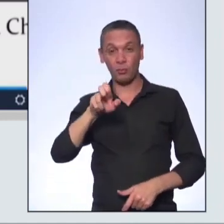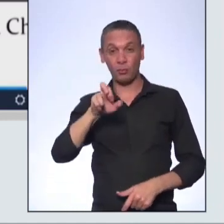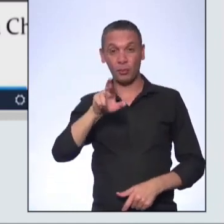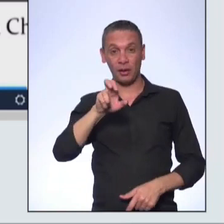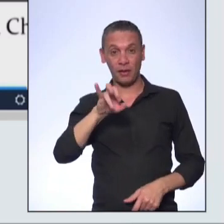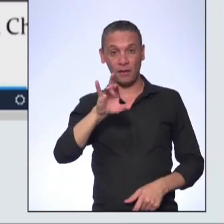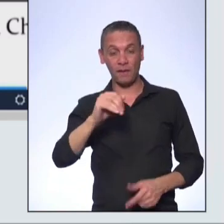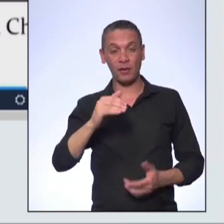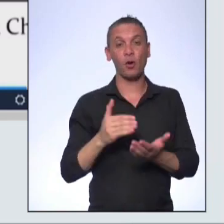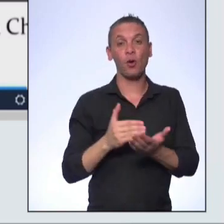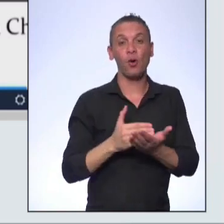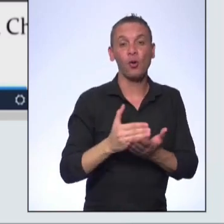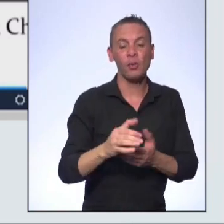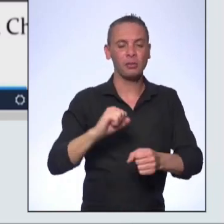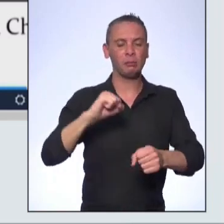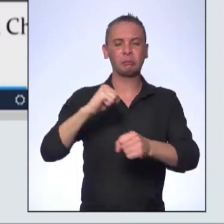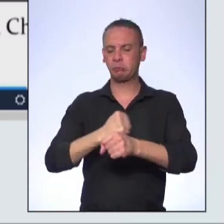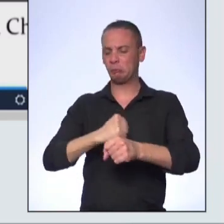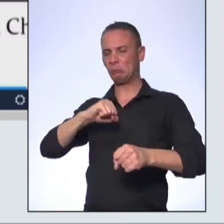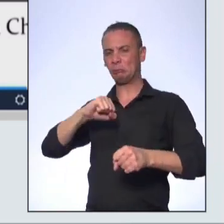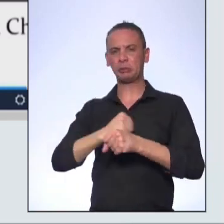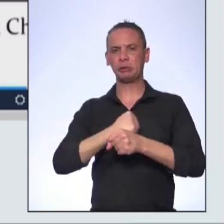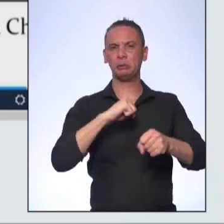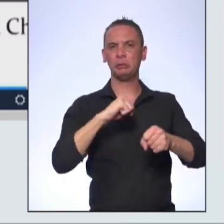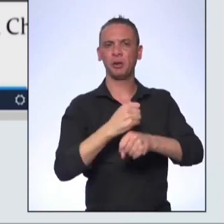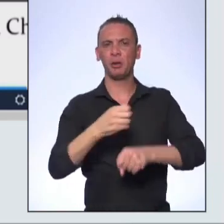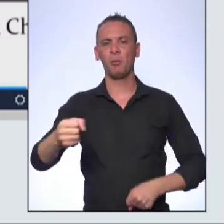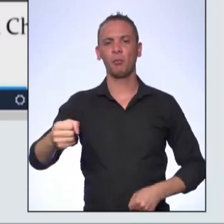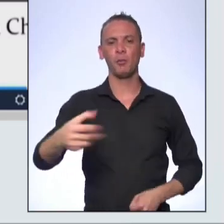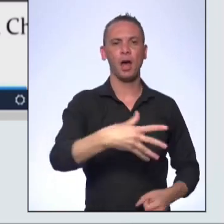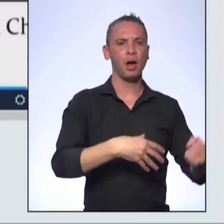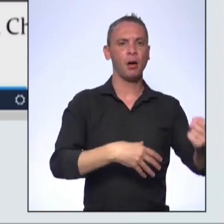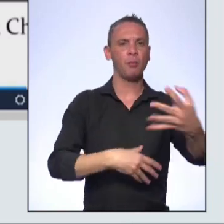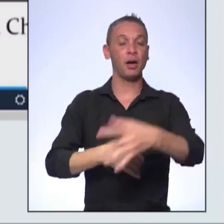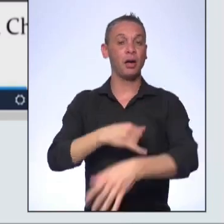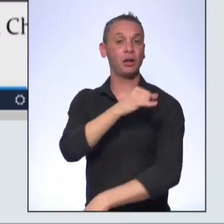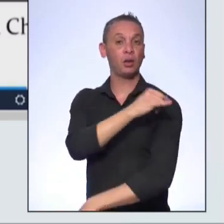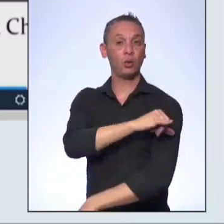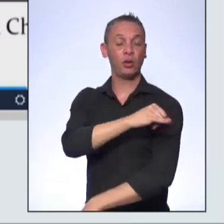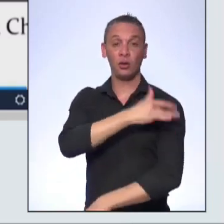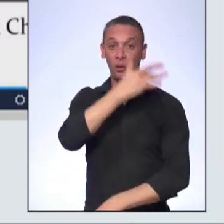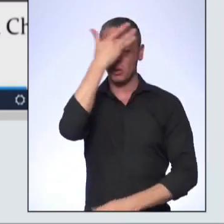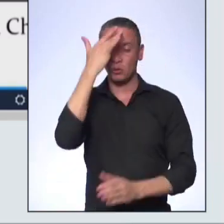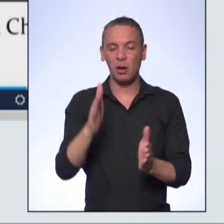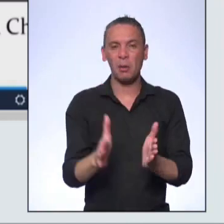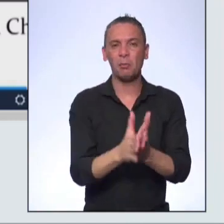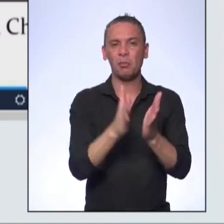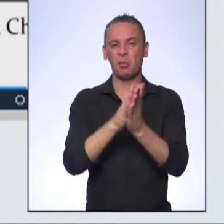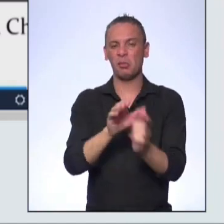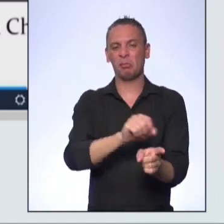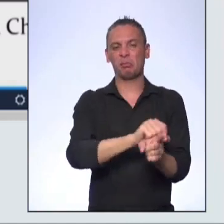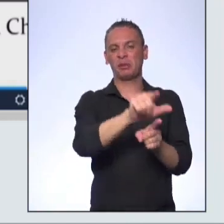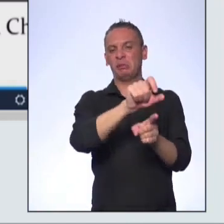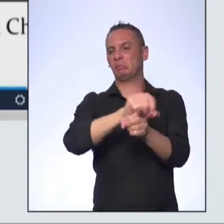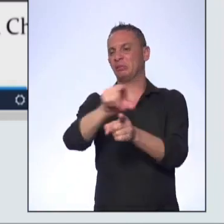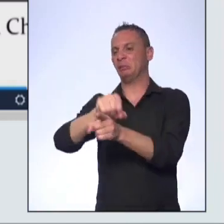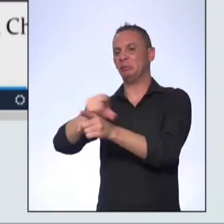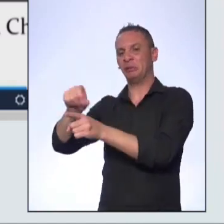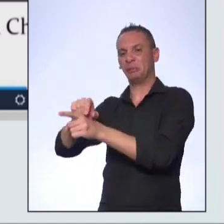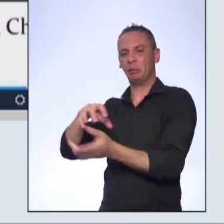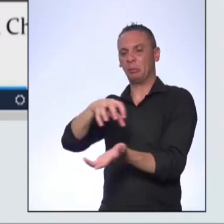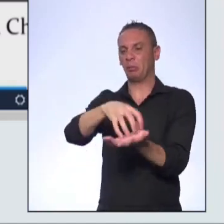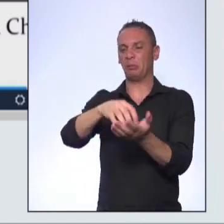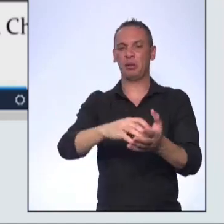tiveram início as obras de modernização do Rio de Janeiro. Os pobres foram expulsos do centro da cidade, os cortiços